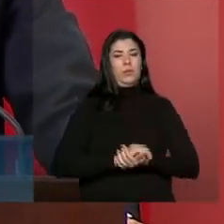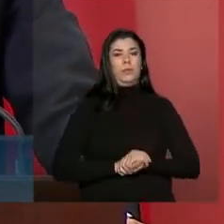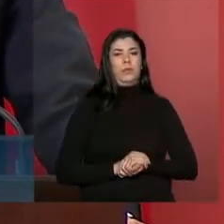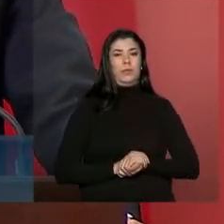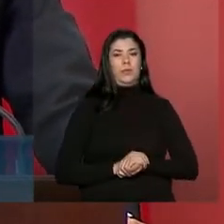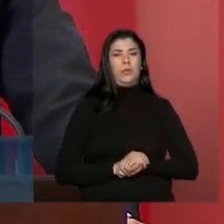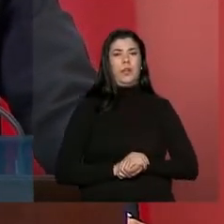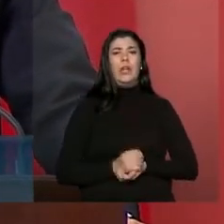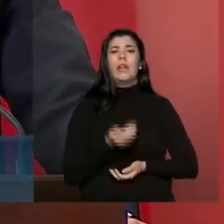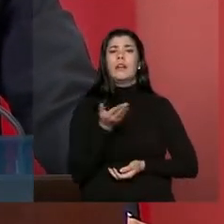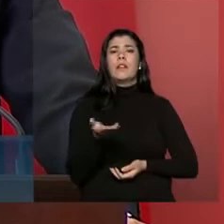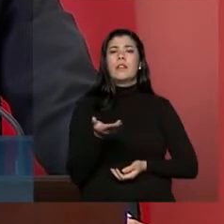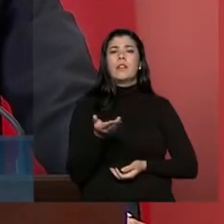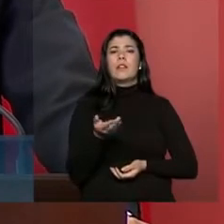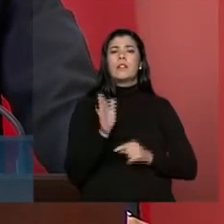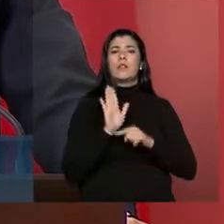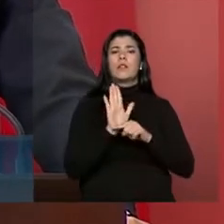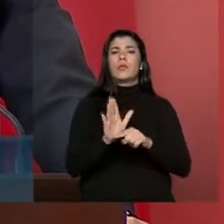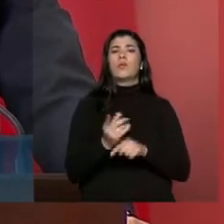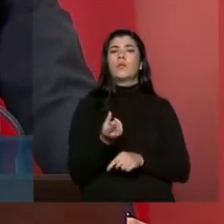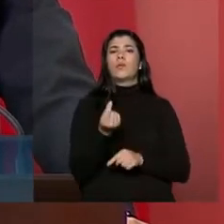A cooperação financeira